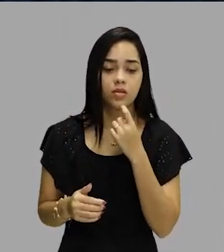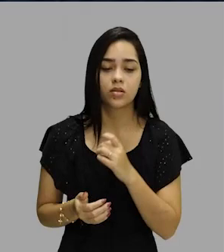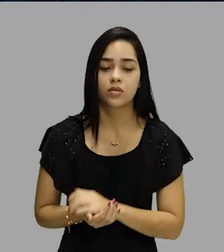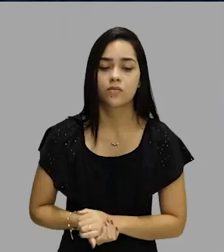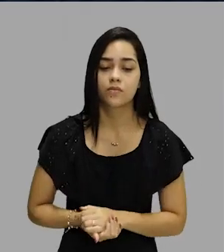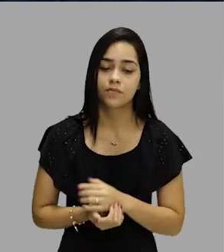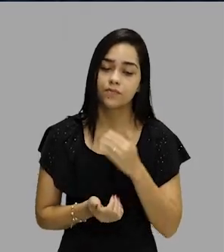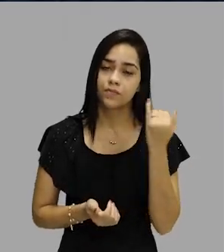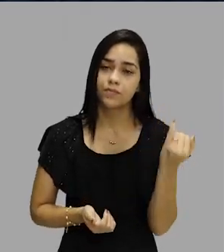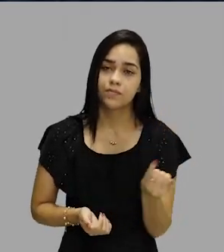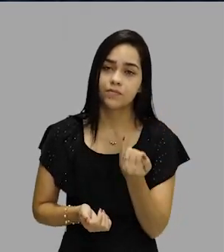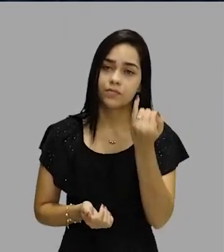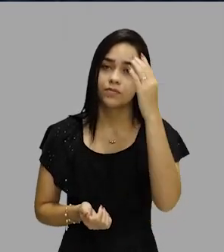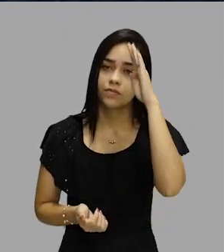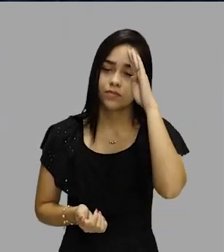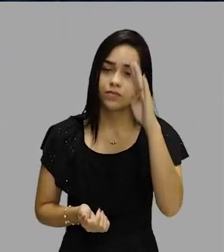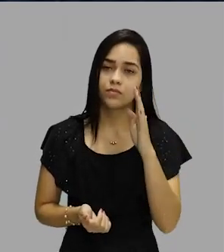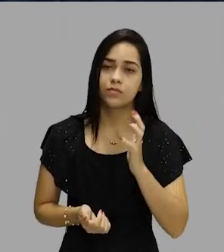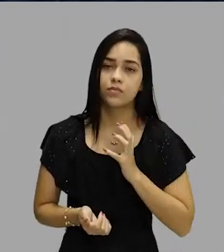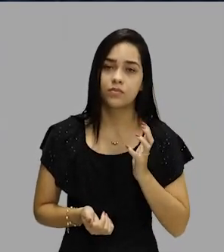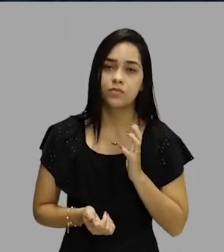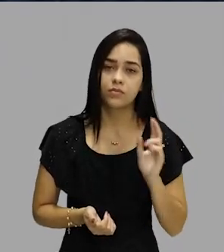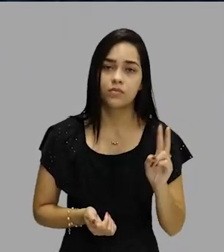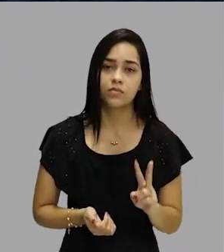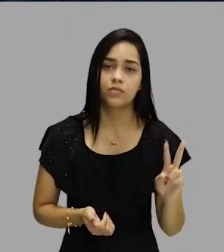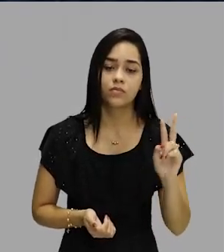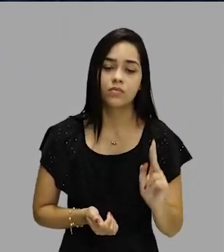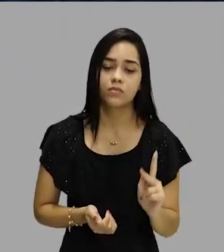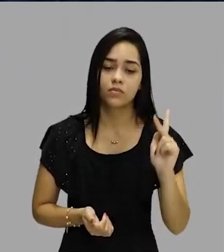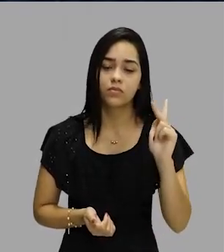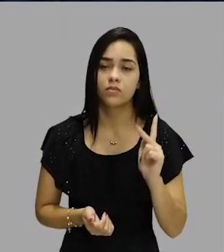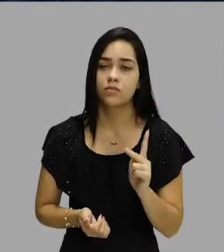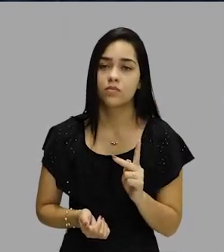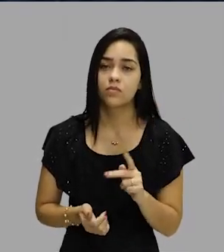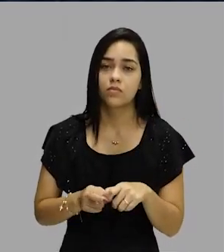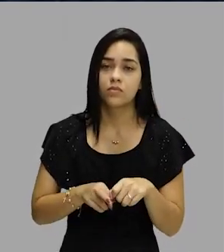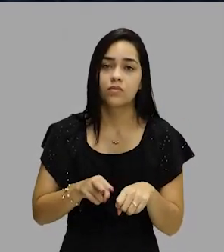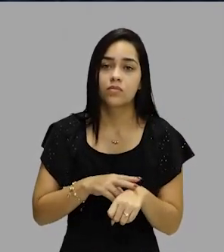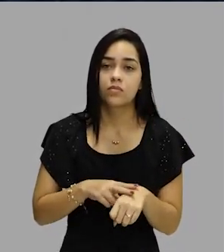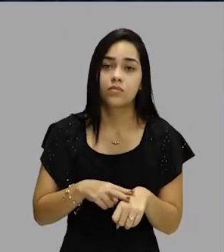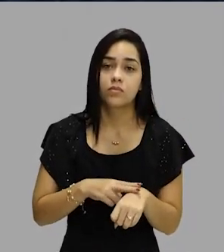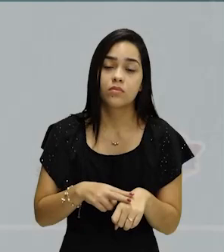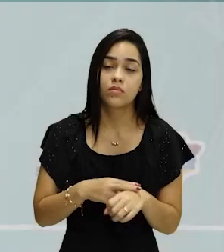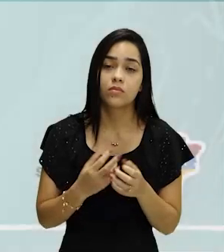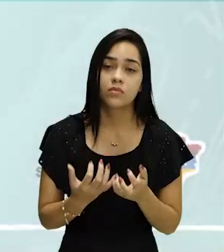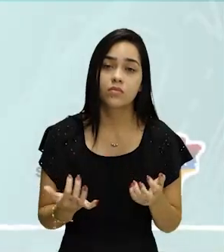Os principais alimentos ricos em vitamina K são vegetais